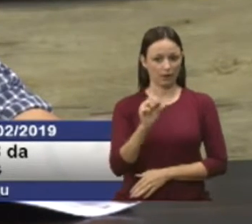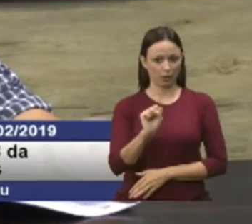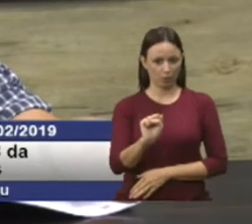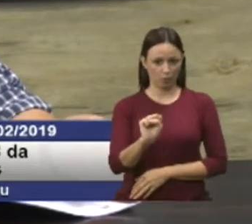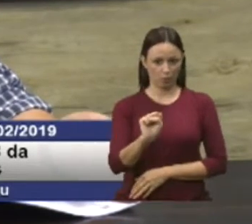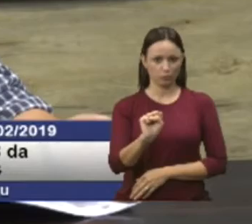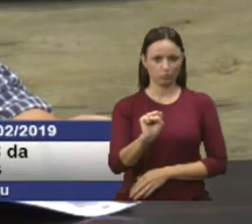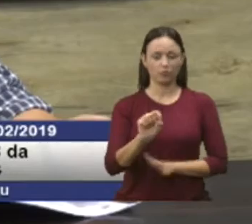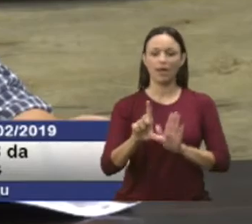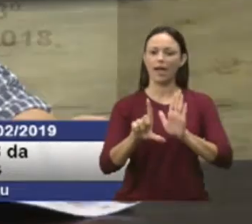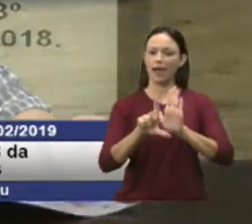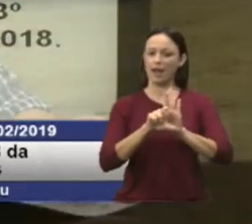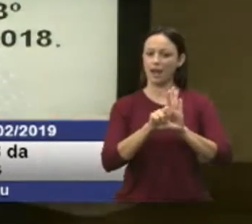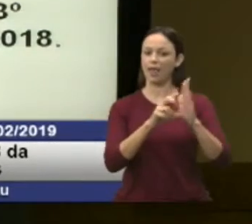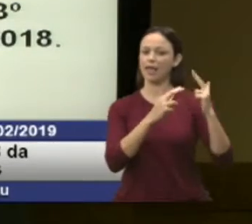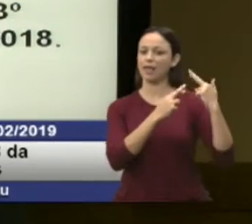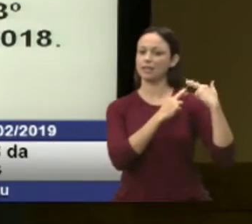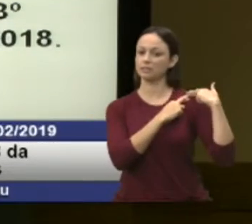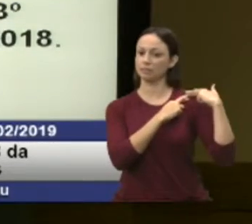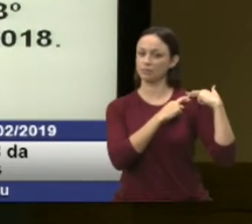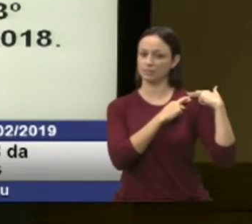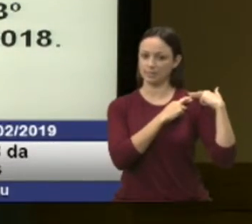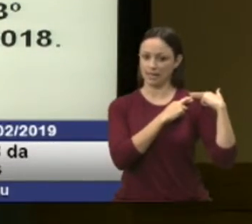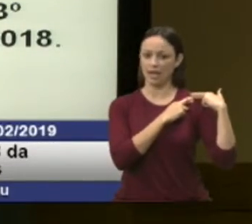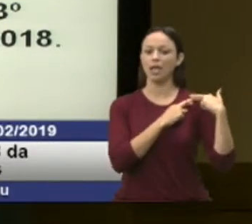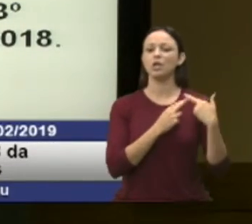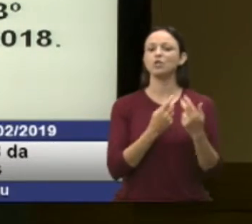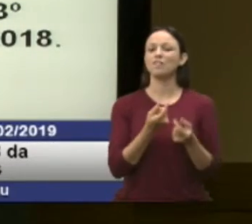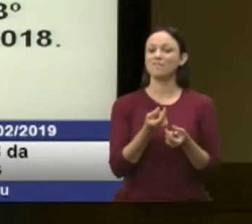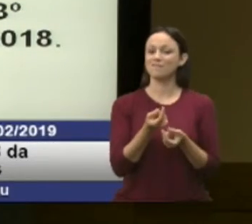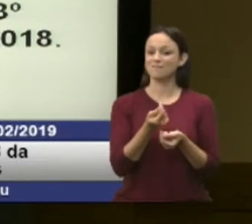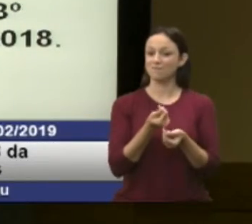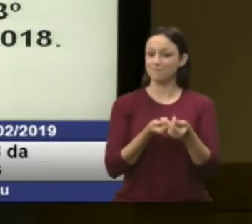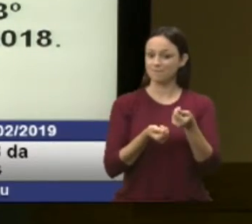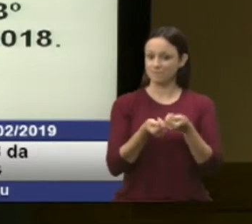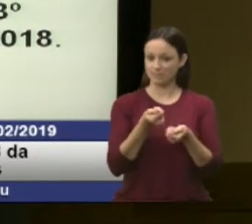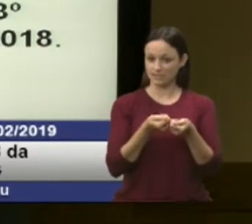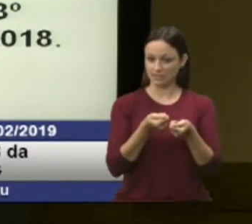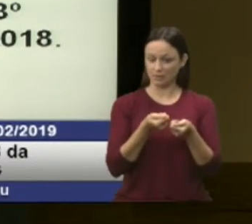da Lei de Responsabilidade Fiscal, a qual